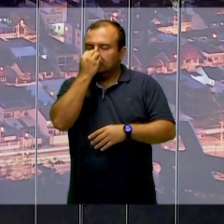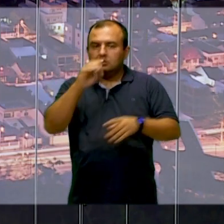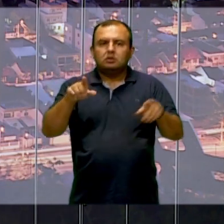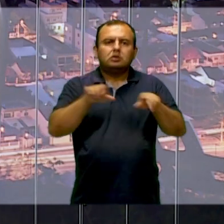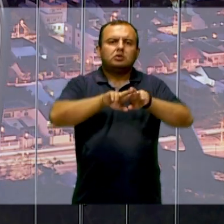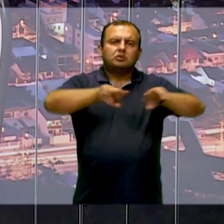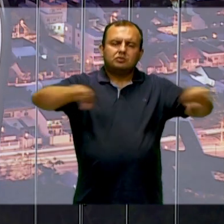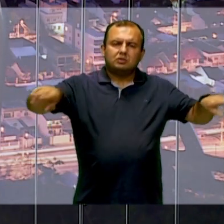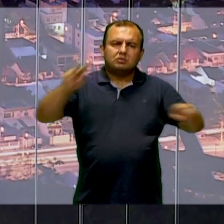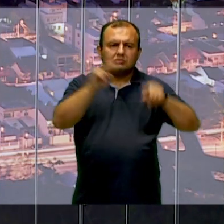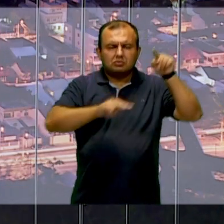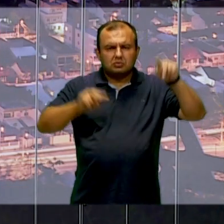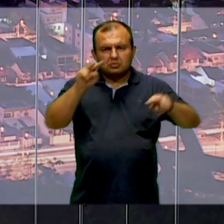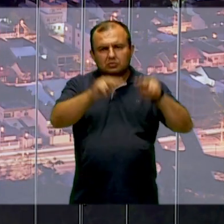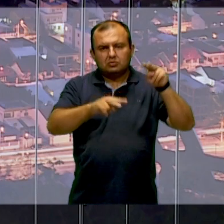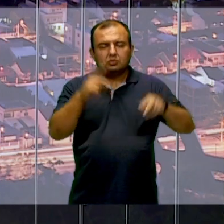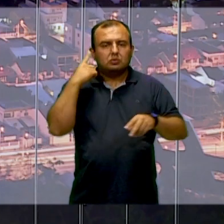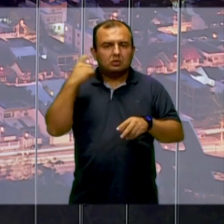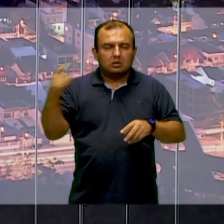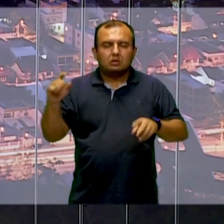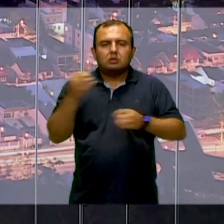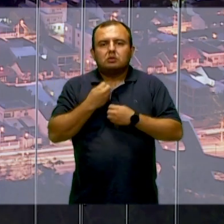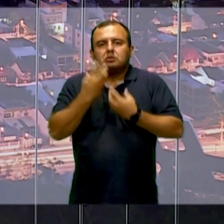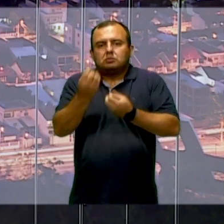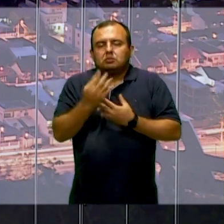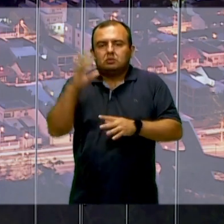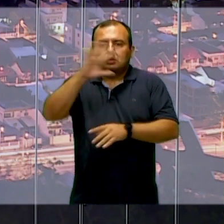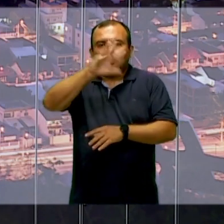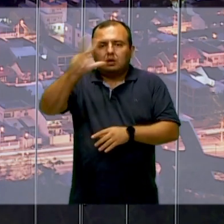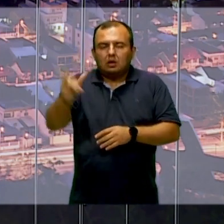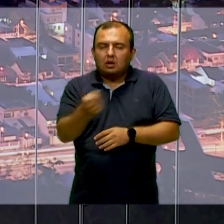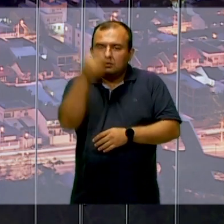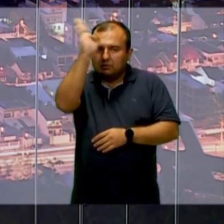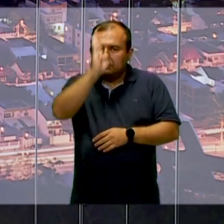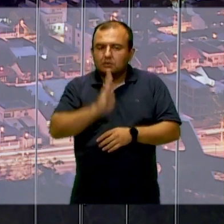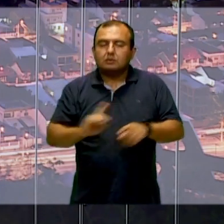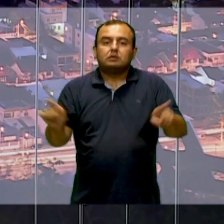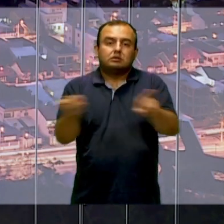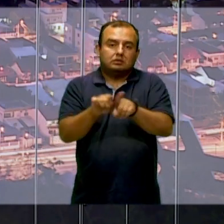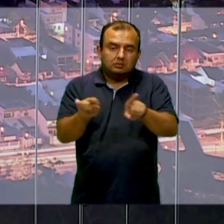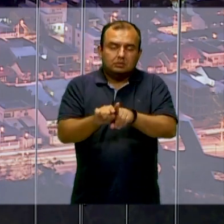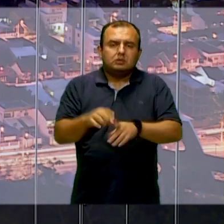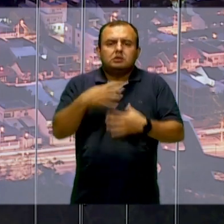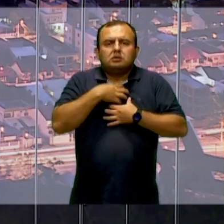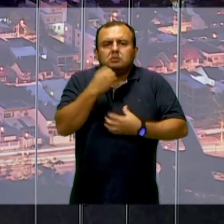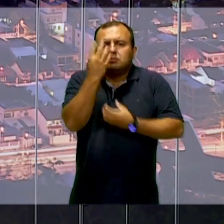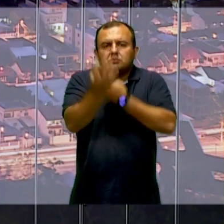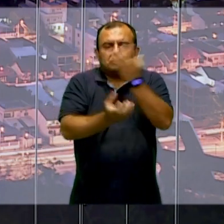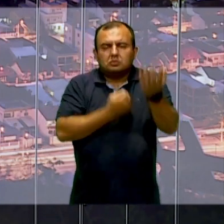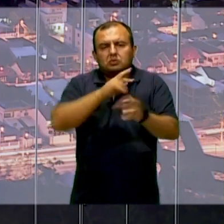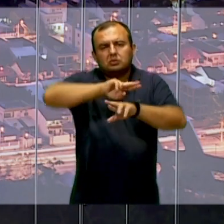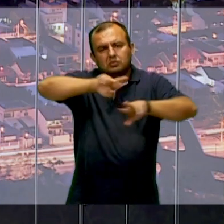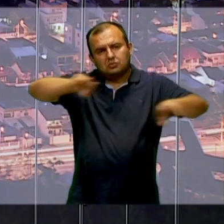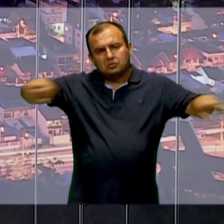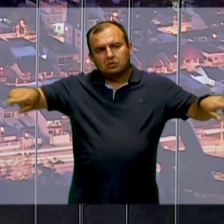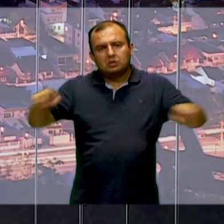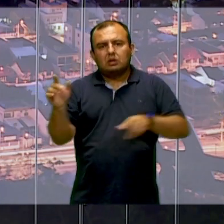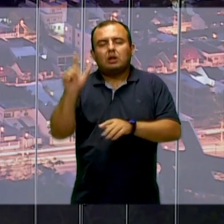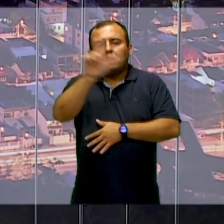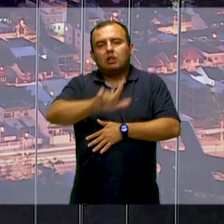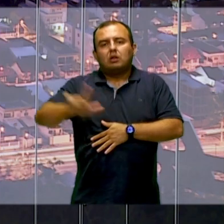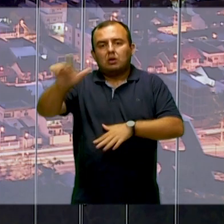expressões artísticas e culturais afro-brasileiras também, e expressões etnoculturais, literatura